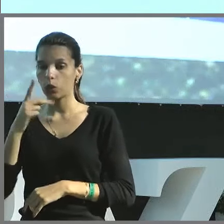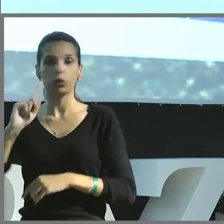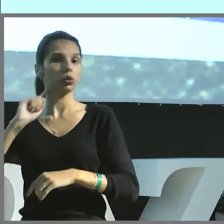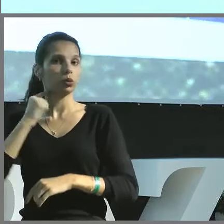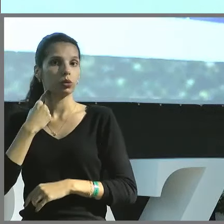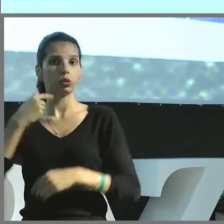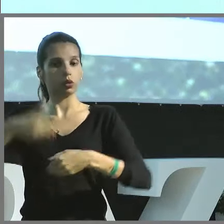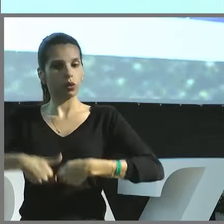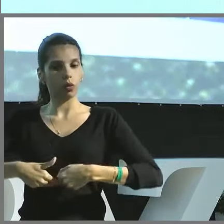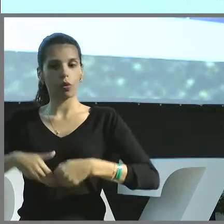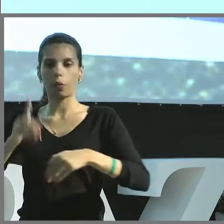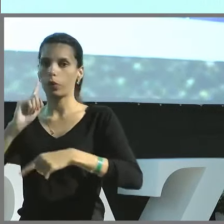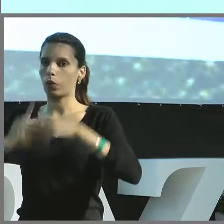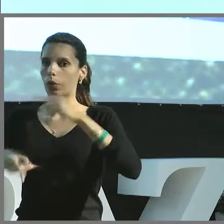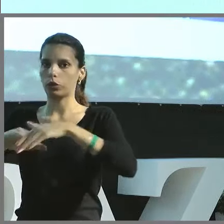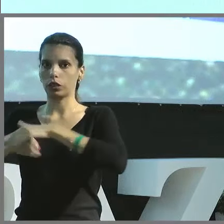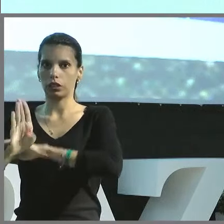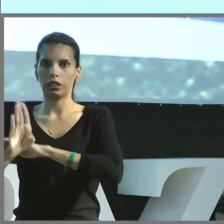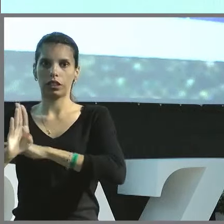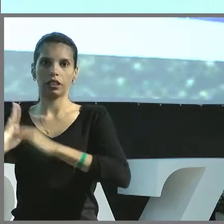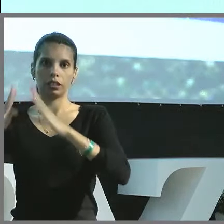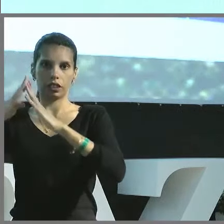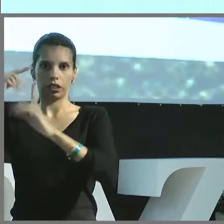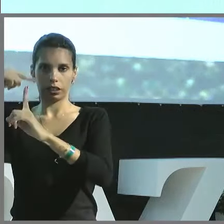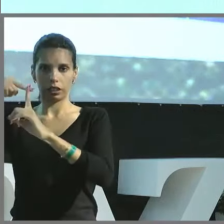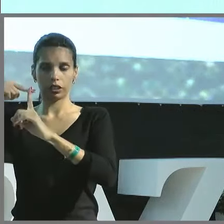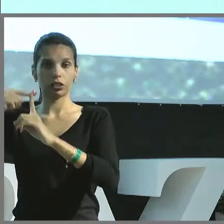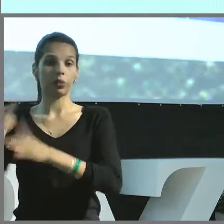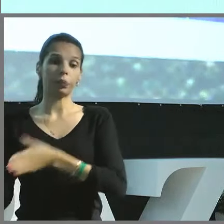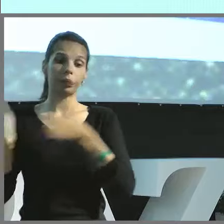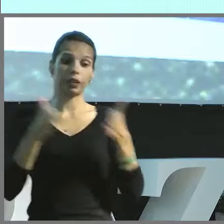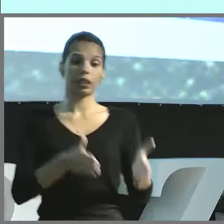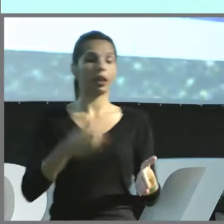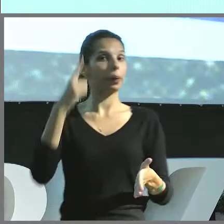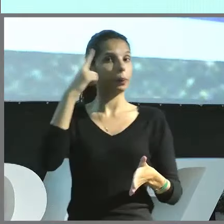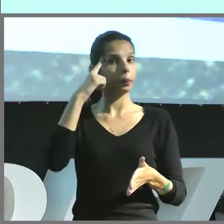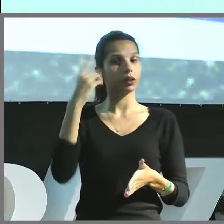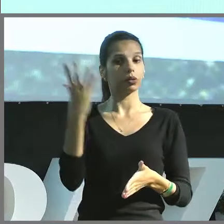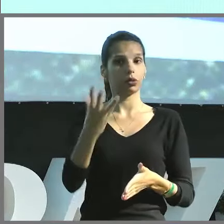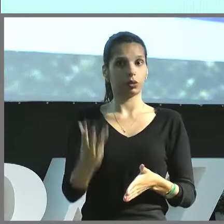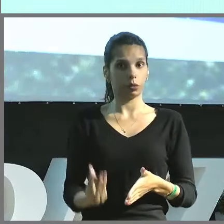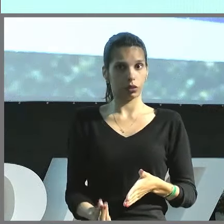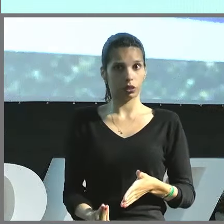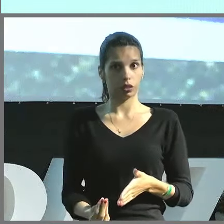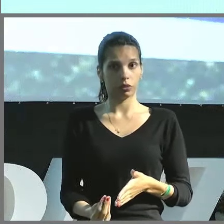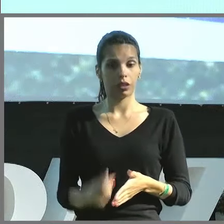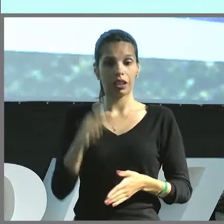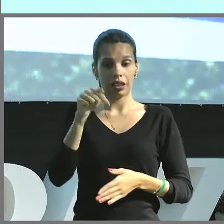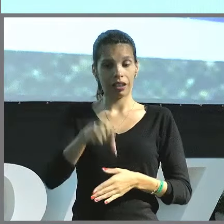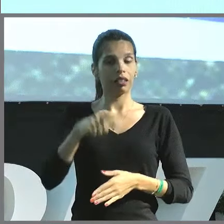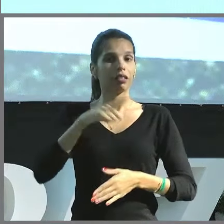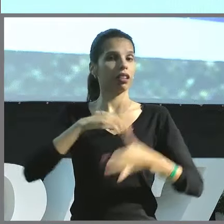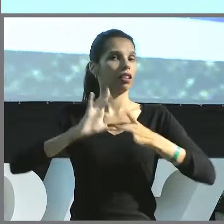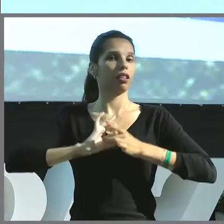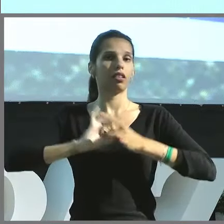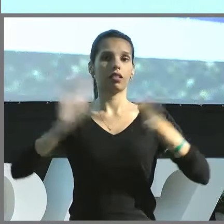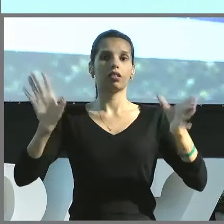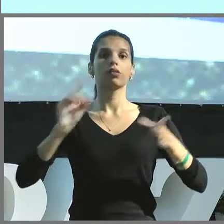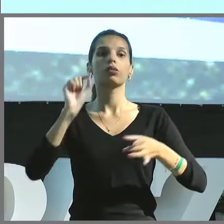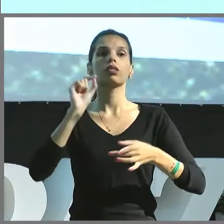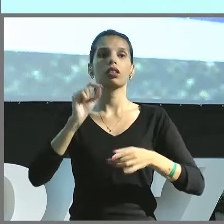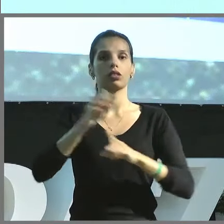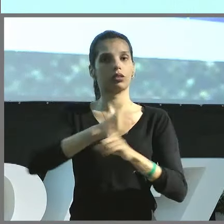igreja. Fiquei pensando nas sociedades espíritas. Se as pessoas têm livre acesso às nossas